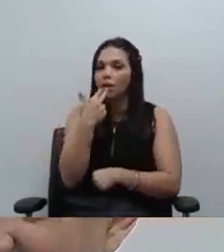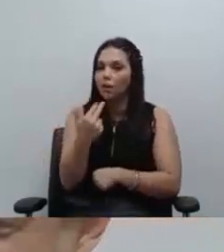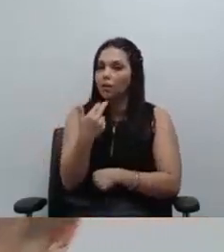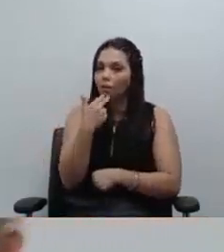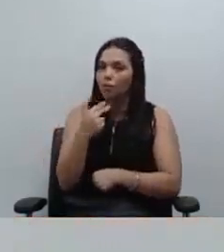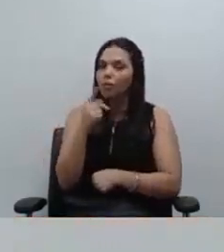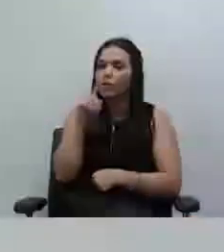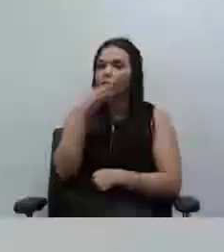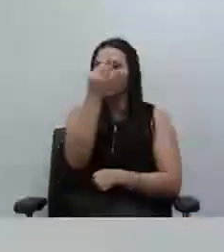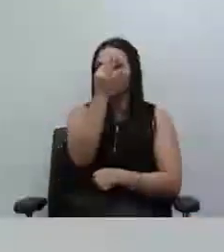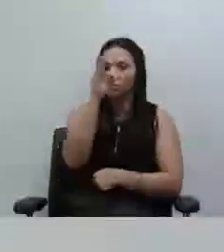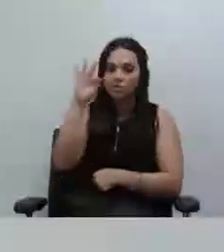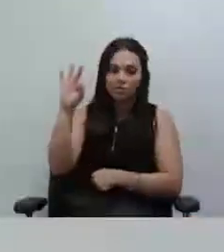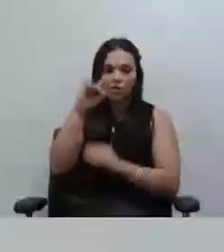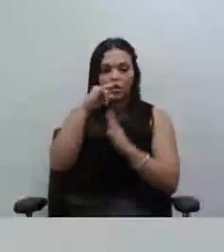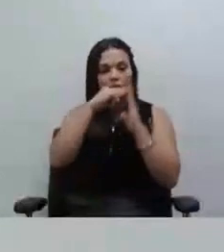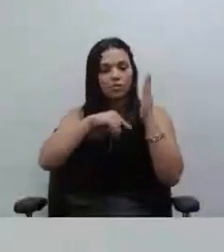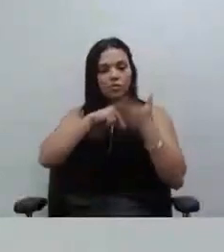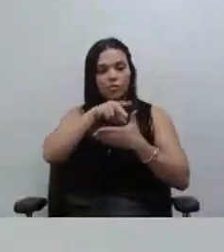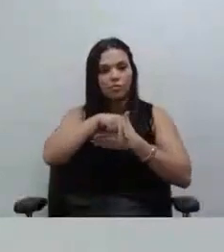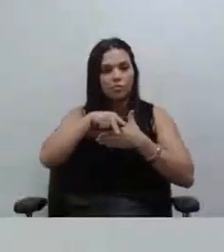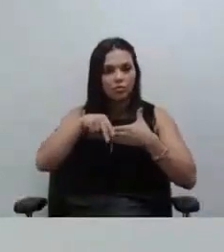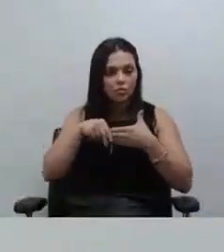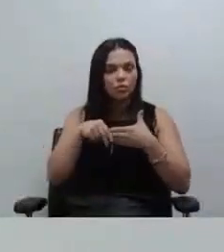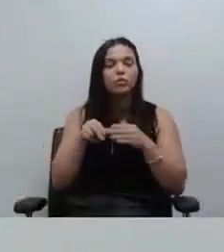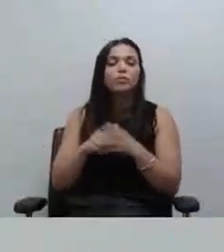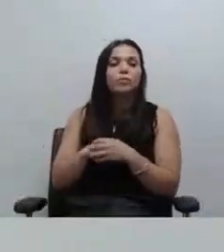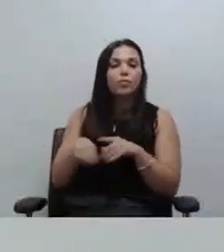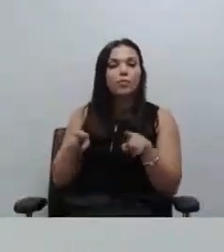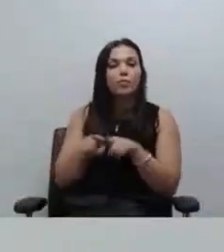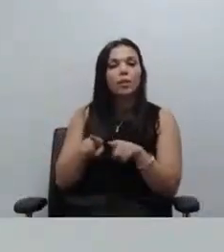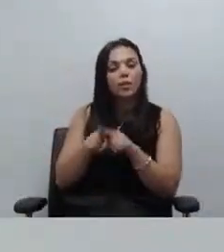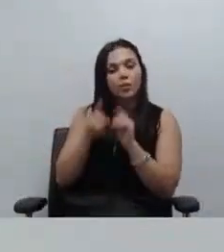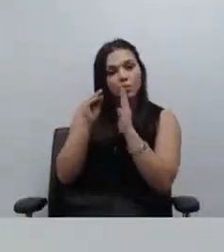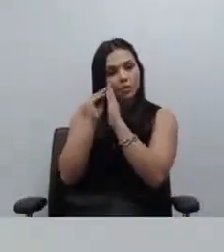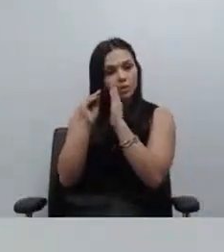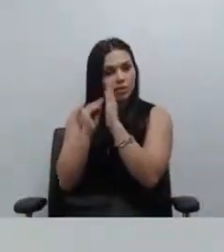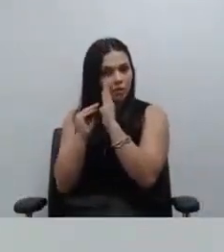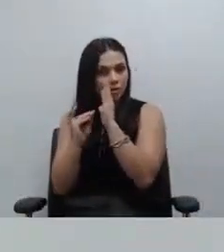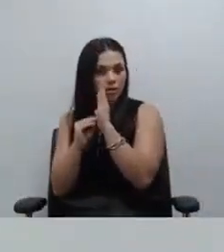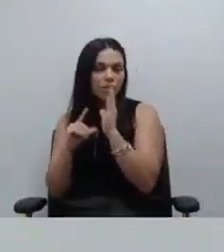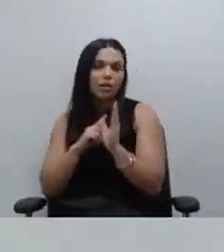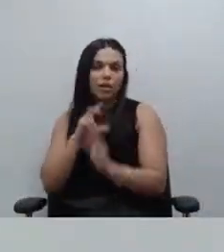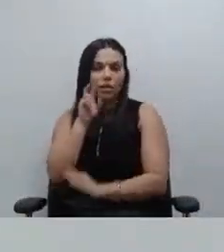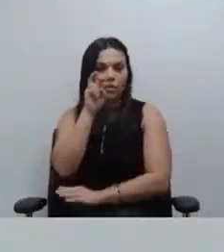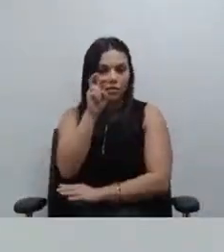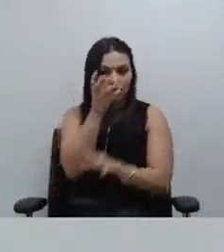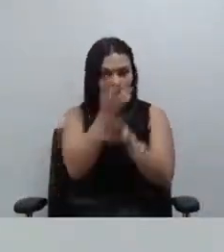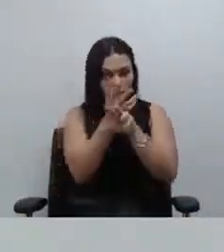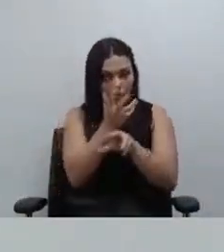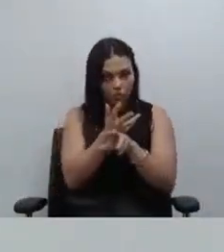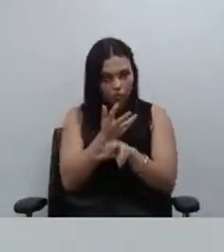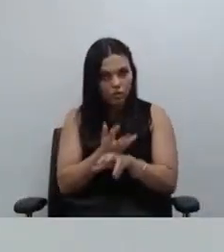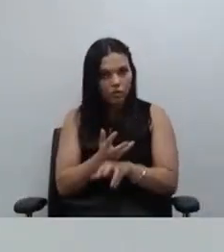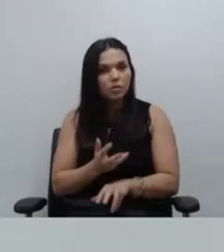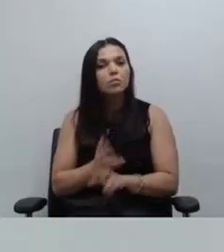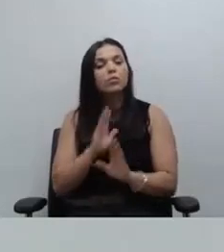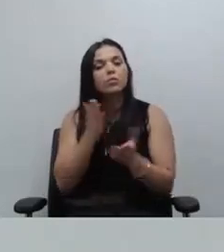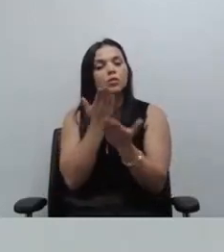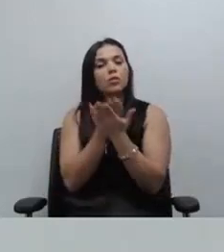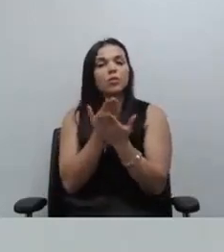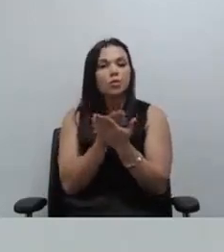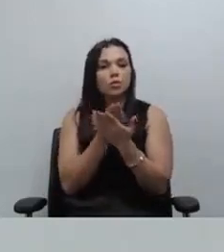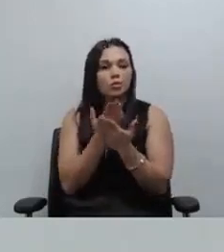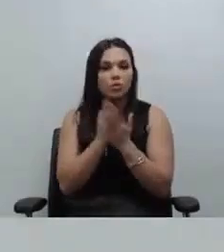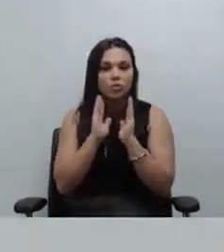demonstra a ficha do aluno anexa ao pedido. Acrescentou que já foram cursadas as 5 disciplinas exigidas para o curso e obtidos os